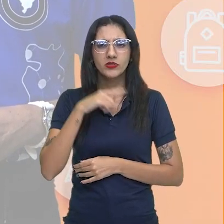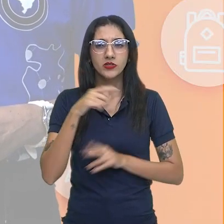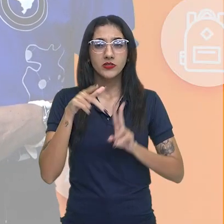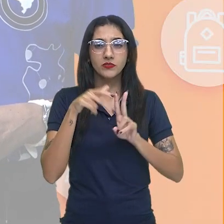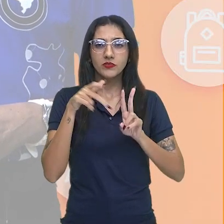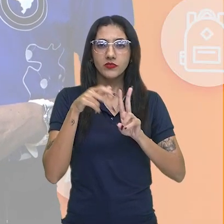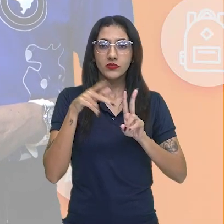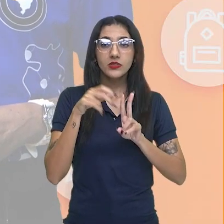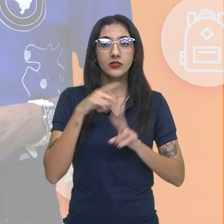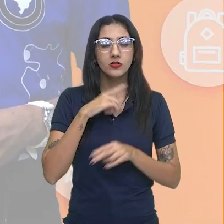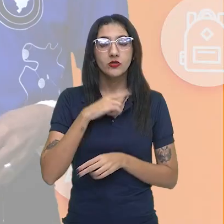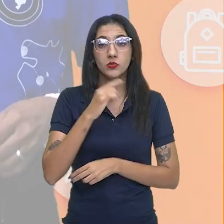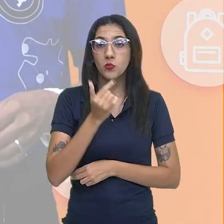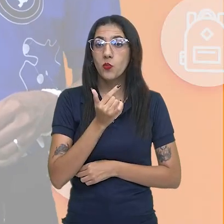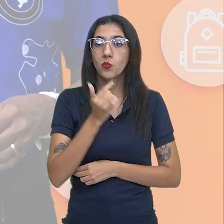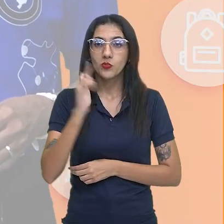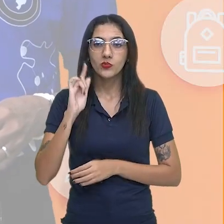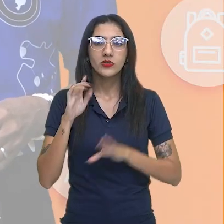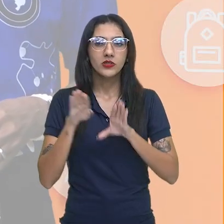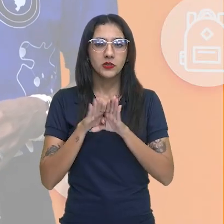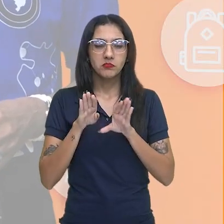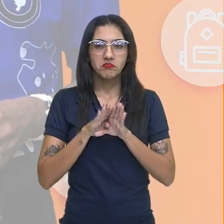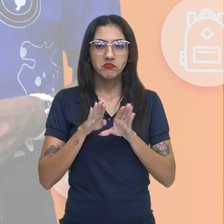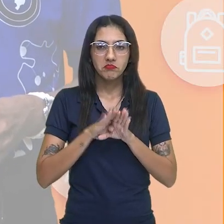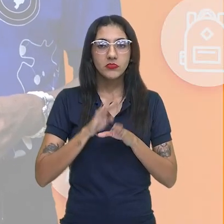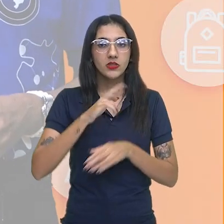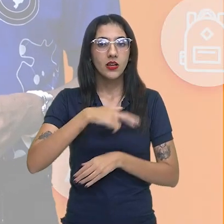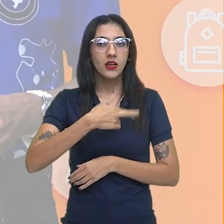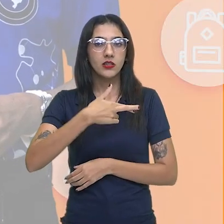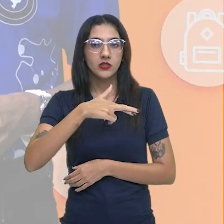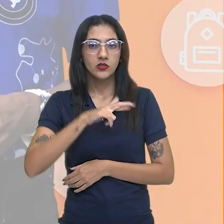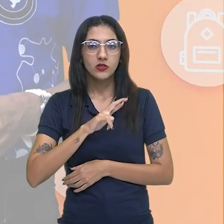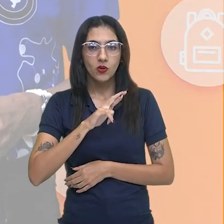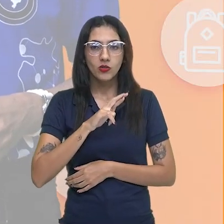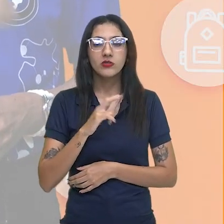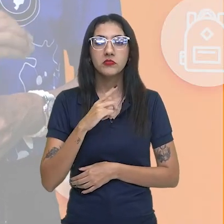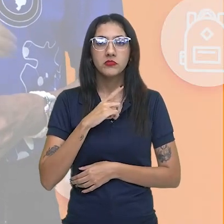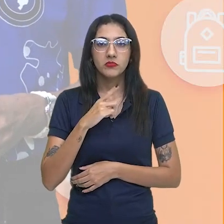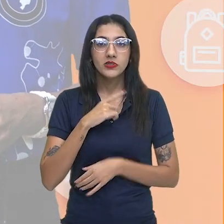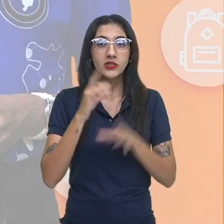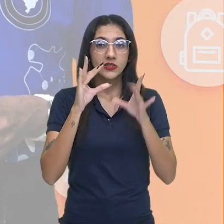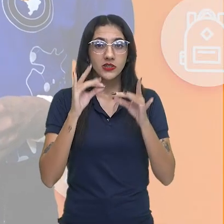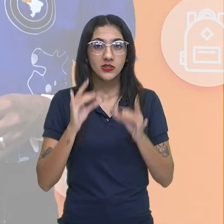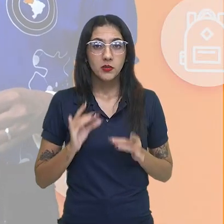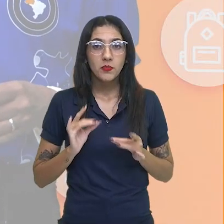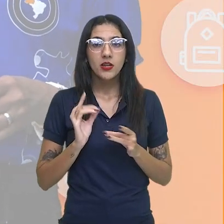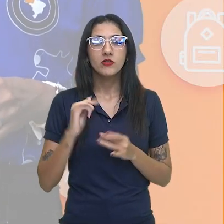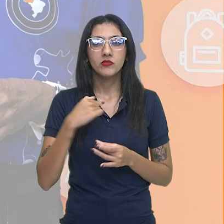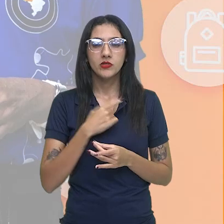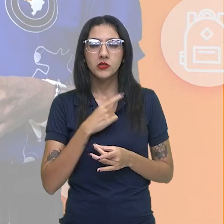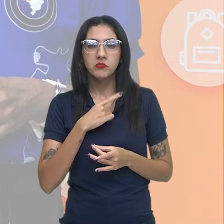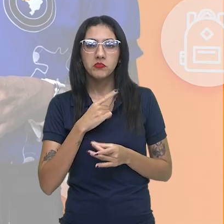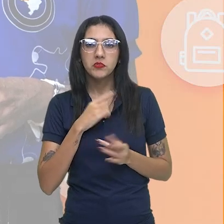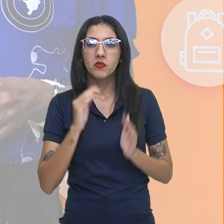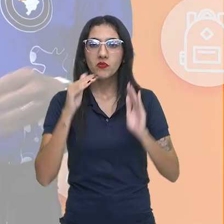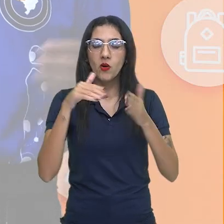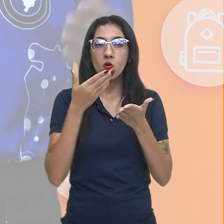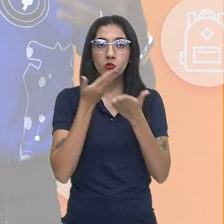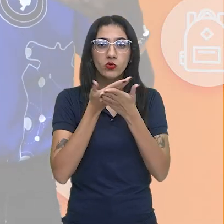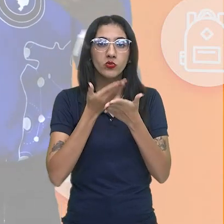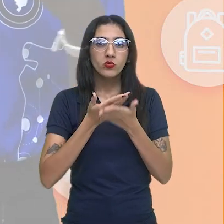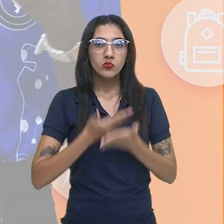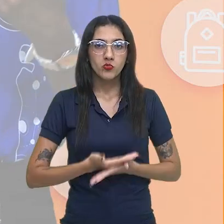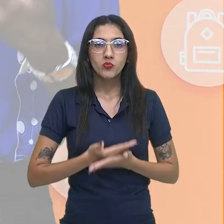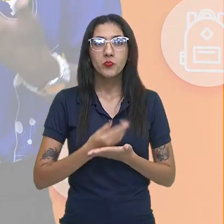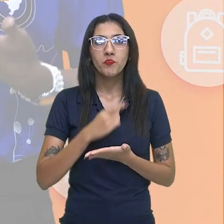manifestações religiosas. É outro tópico do nosso detalhamento, do nosso objeto de conhecimento,